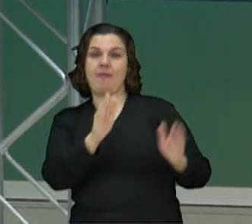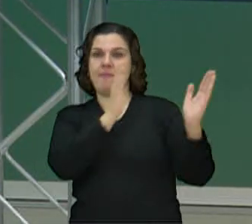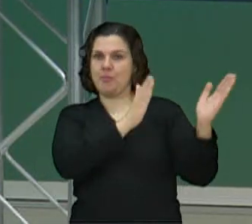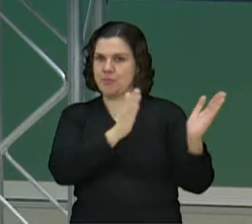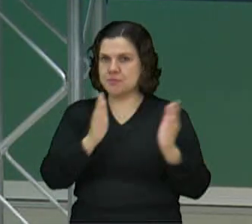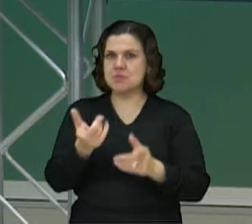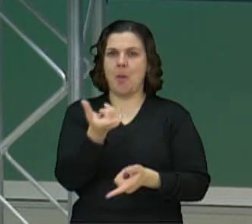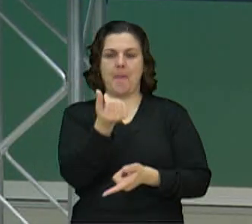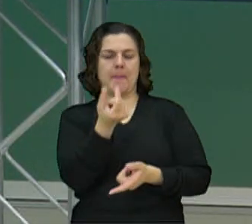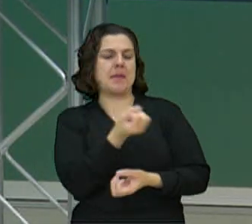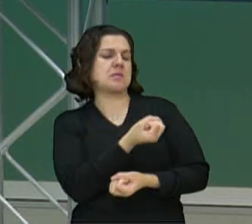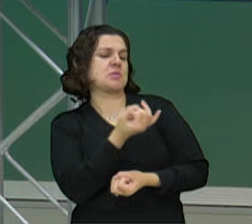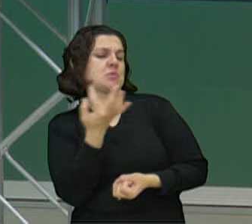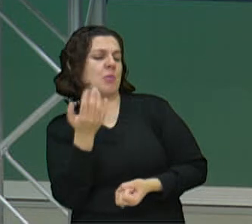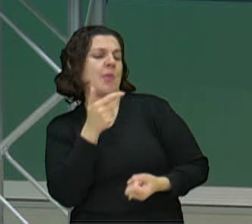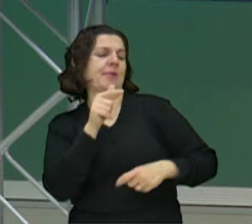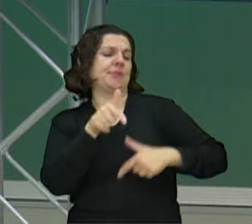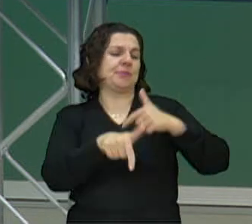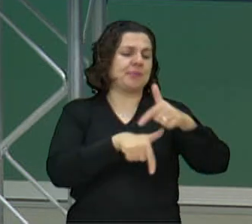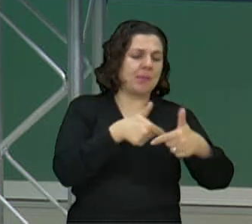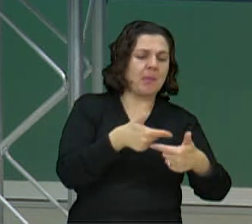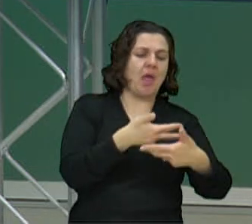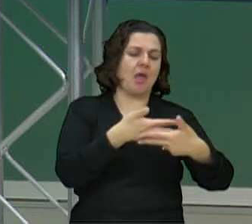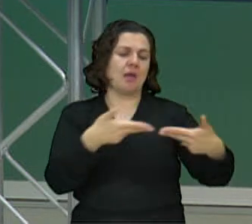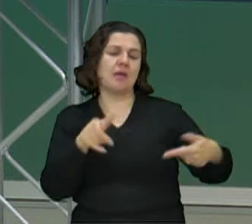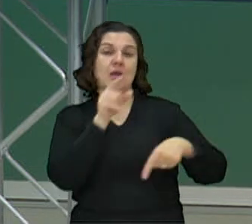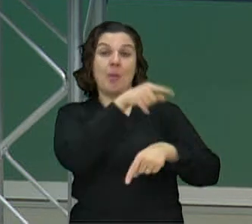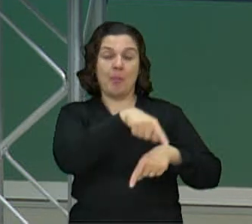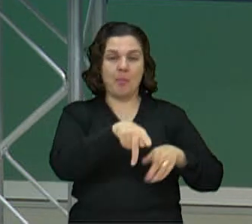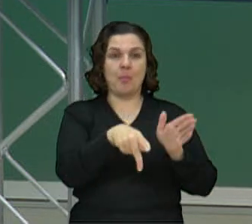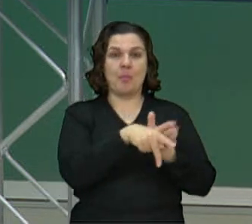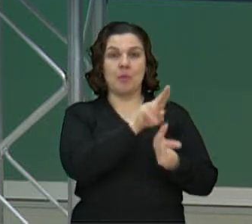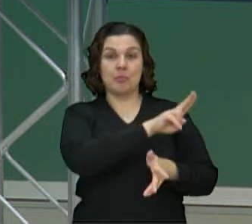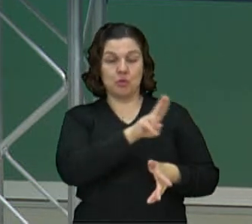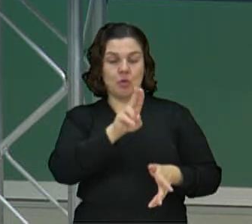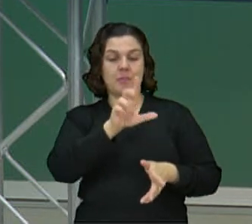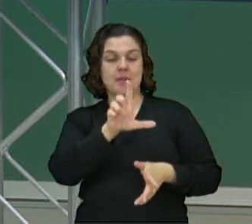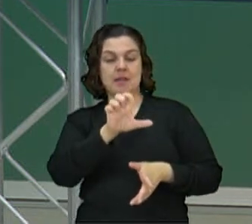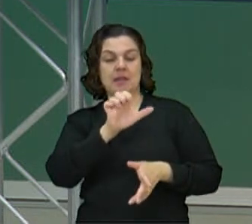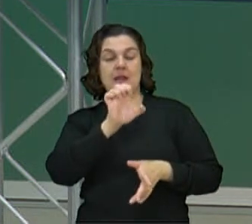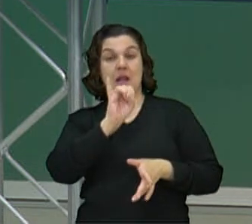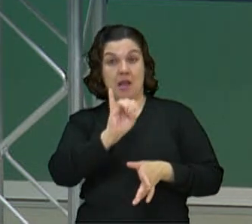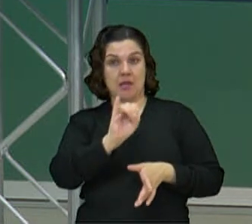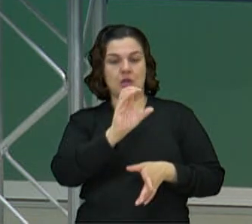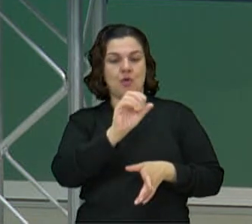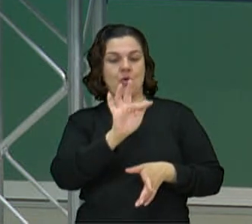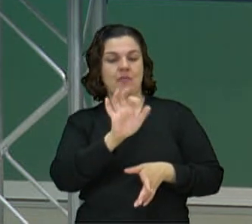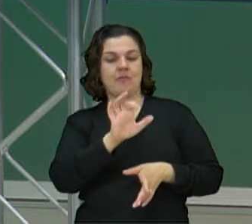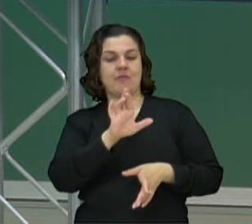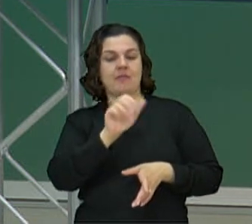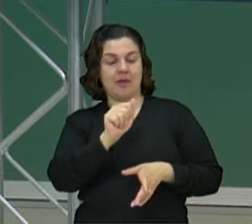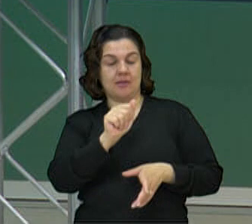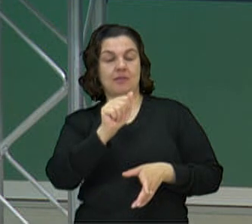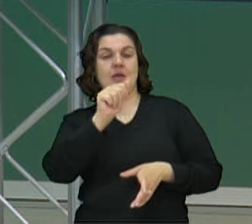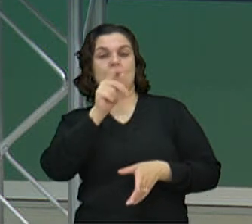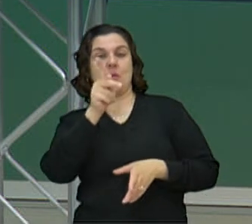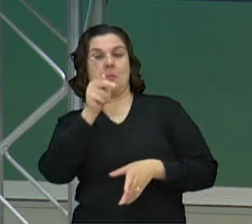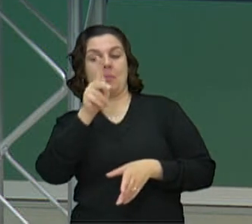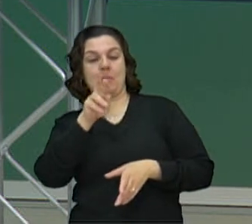preços, condição de oferta, serviços, tudo regulado pela famosa lei da oferta e procura,